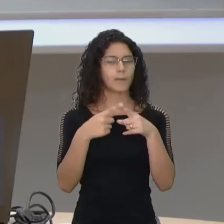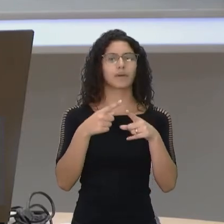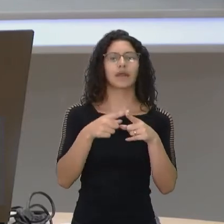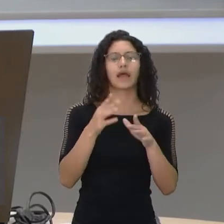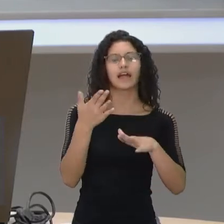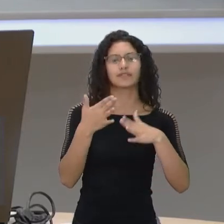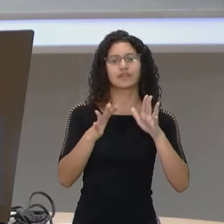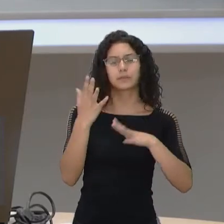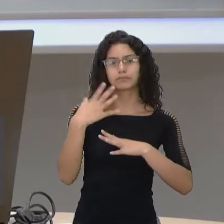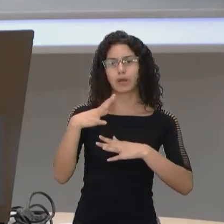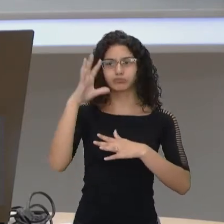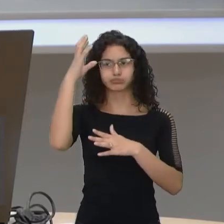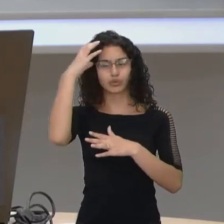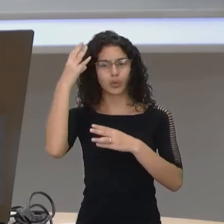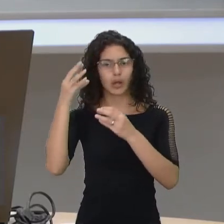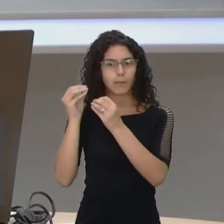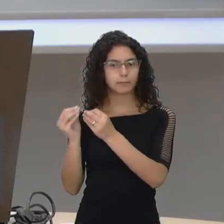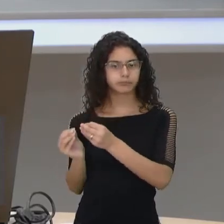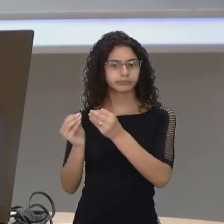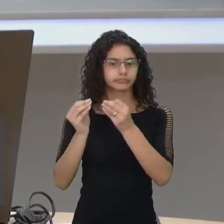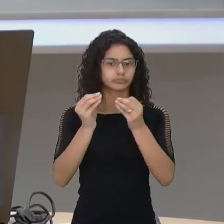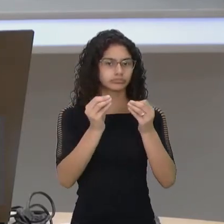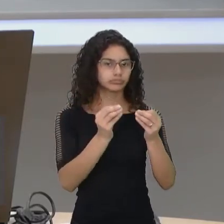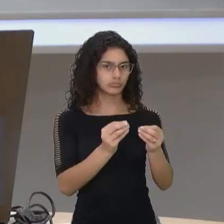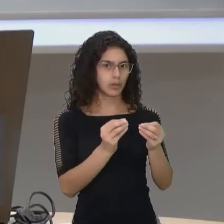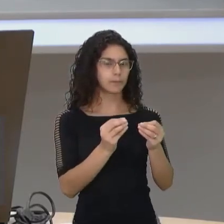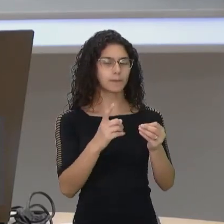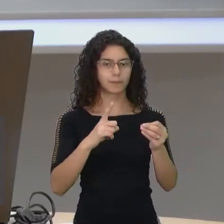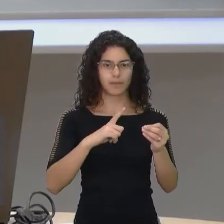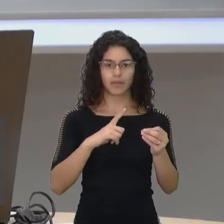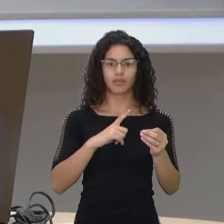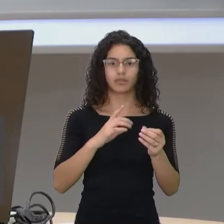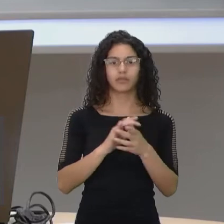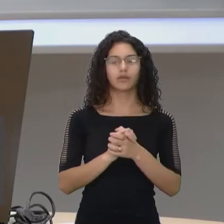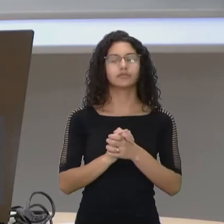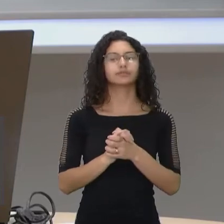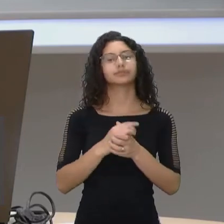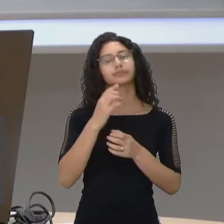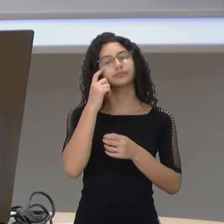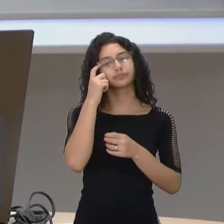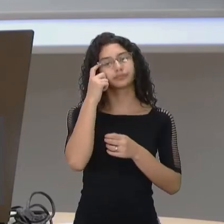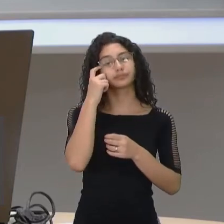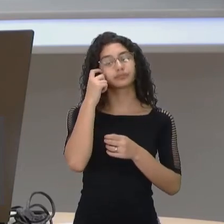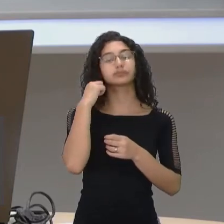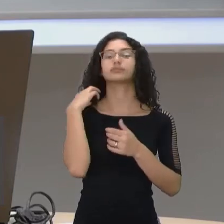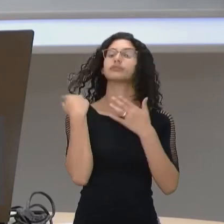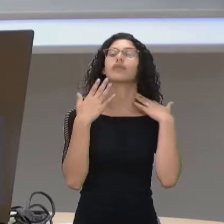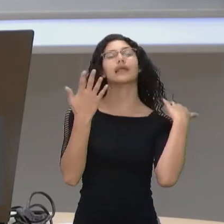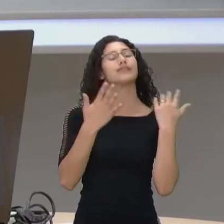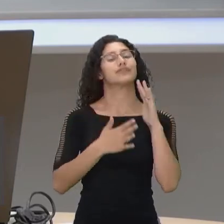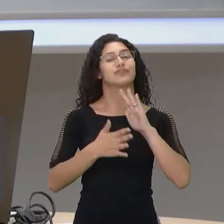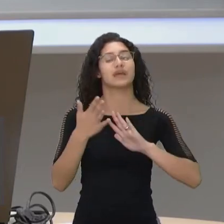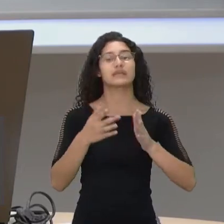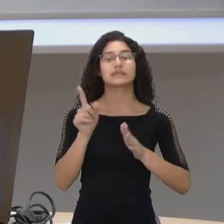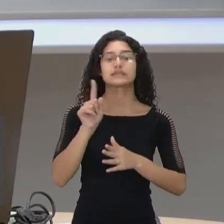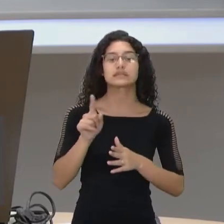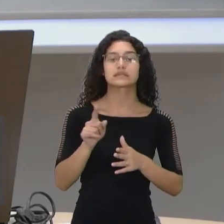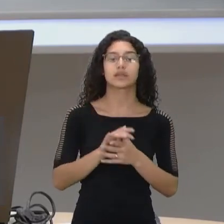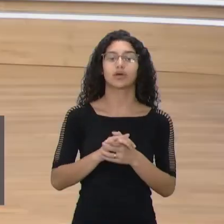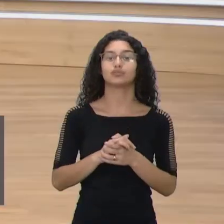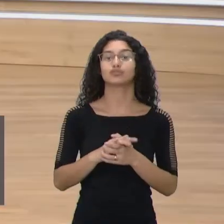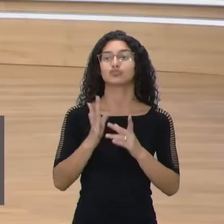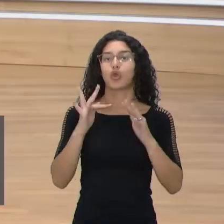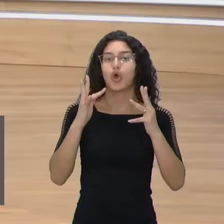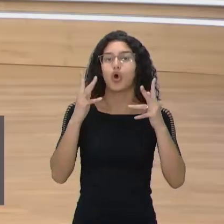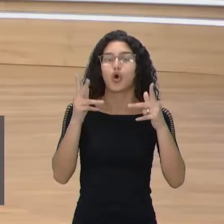aquela coroa que ele tivesse recebido do seu mestre Ourives, né, talvez ela não fosse totalmente de